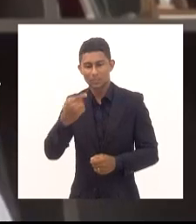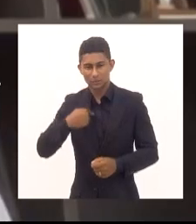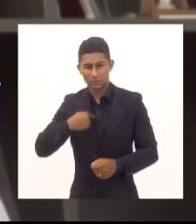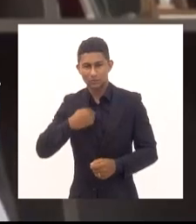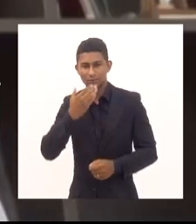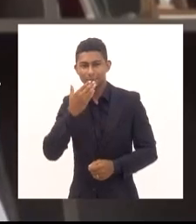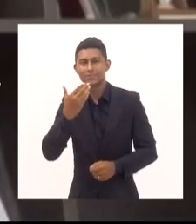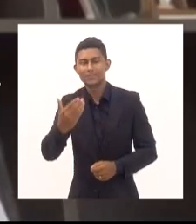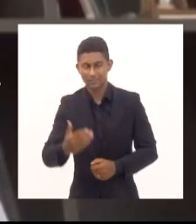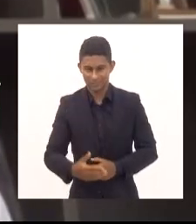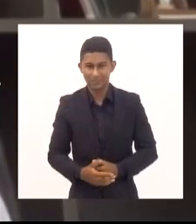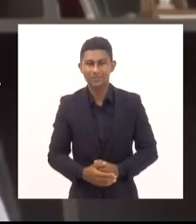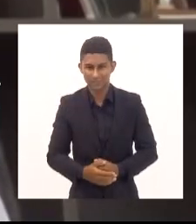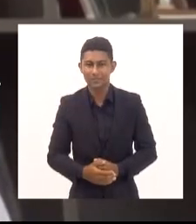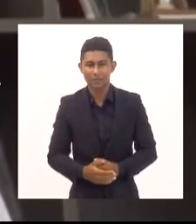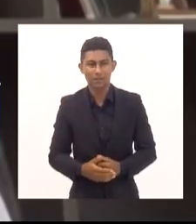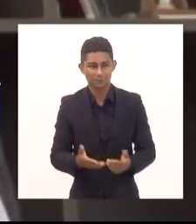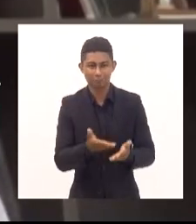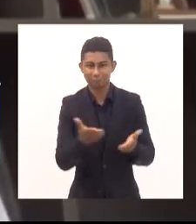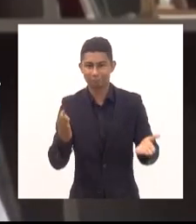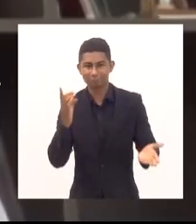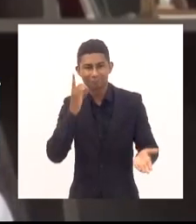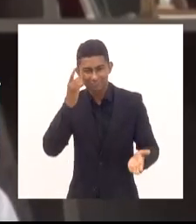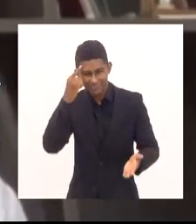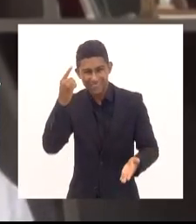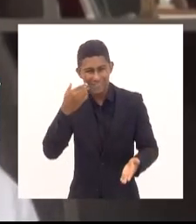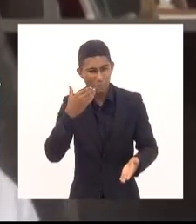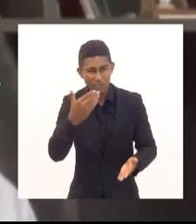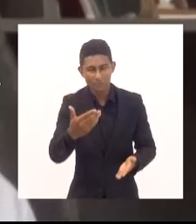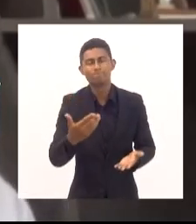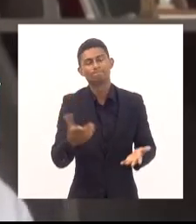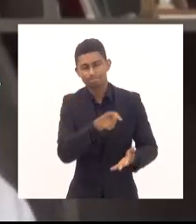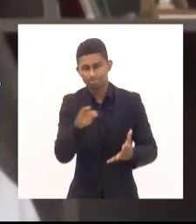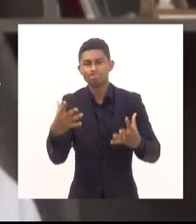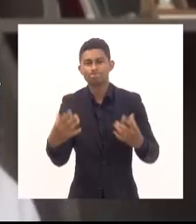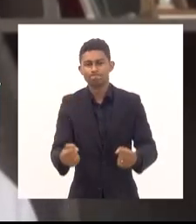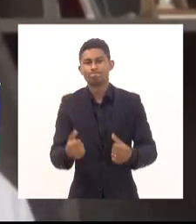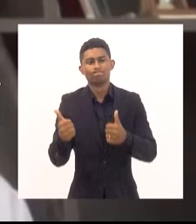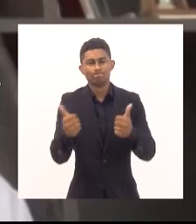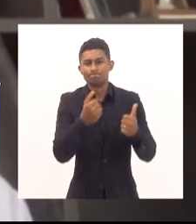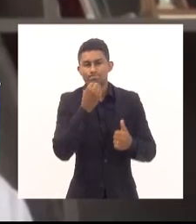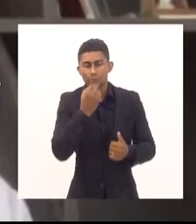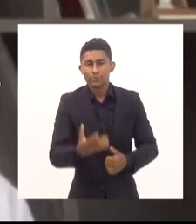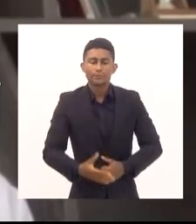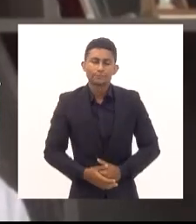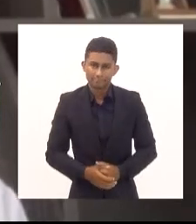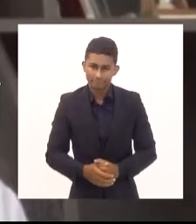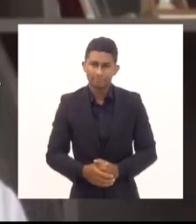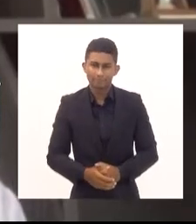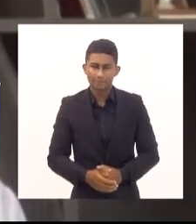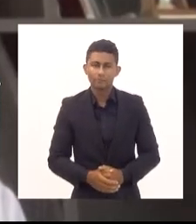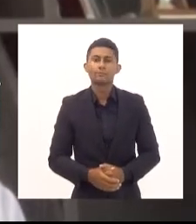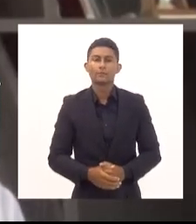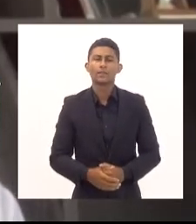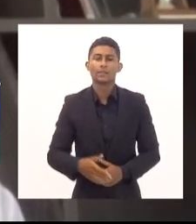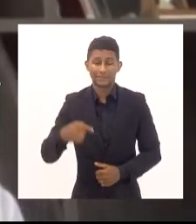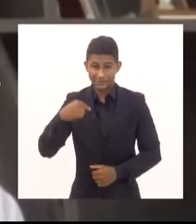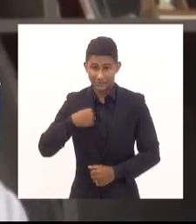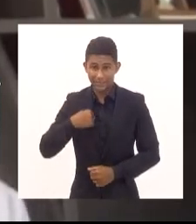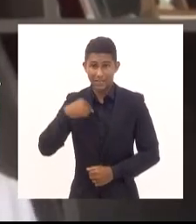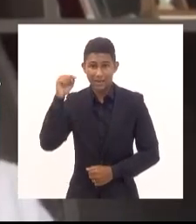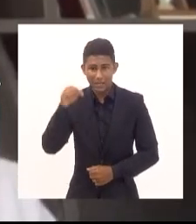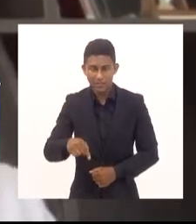né, aos nobres deputados. Então, eu gostaria, né, de dar prosseguimento aqui à